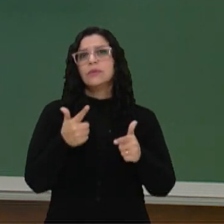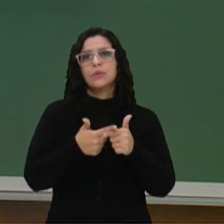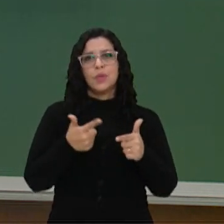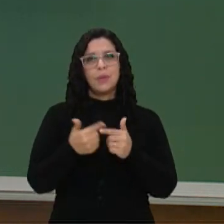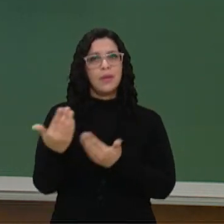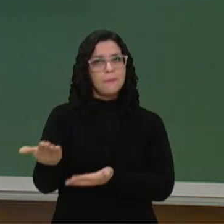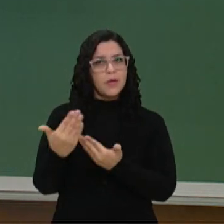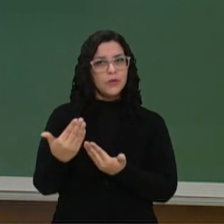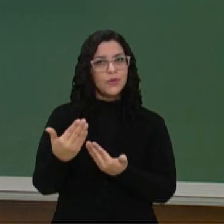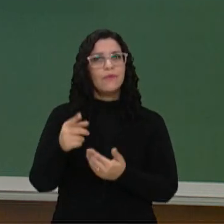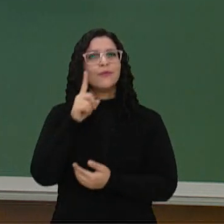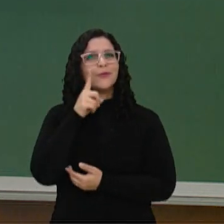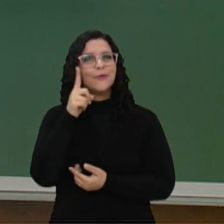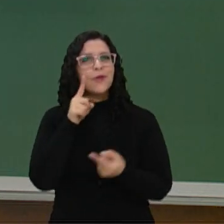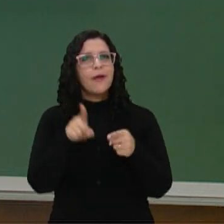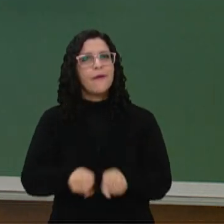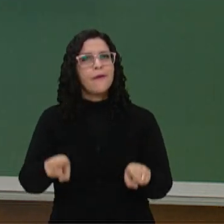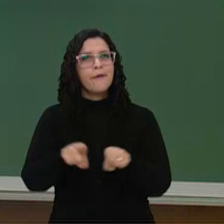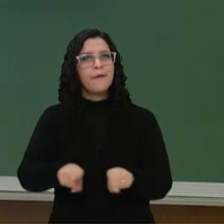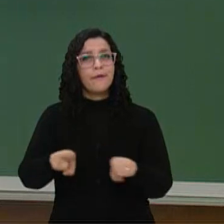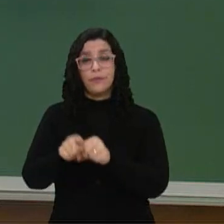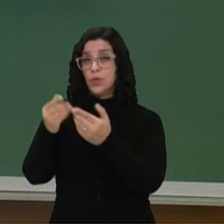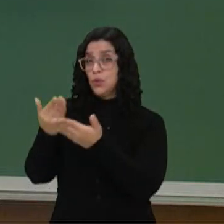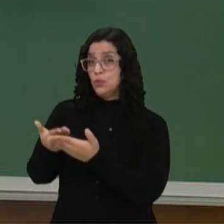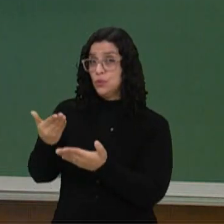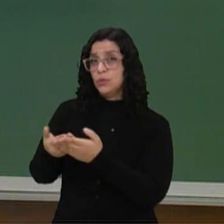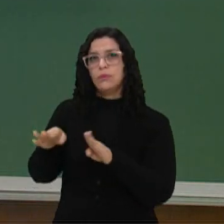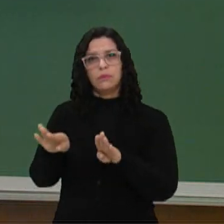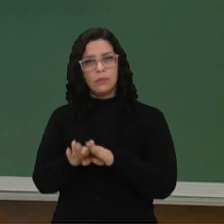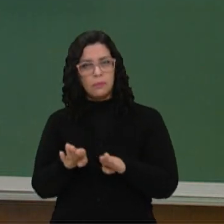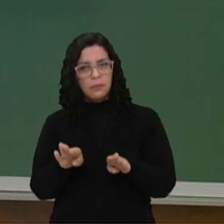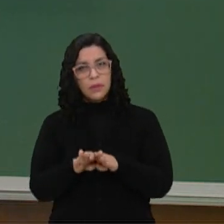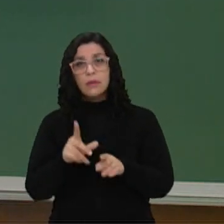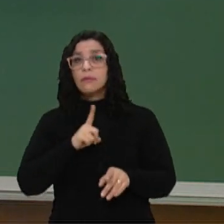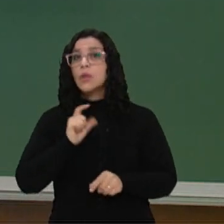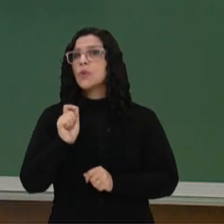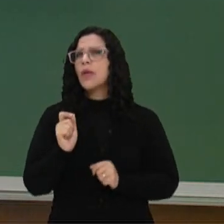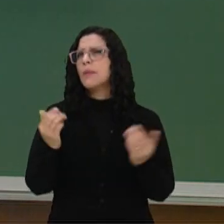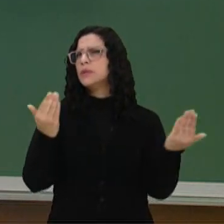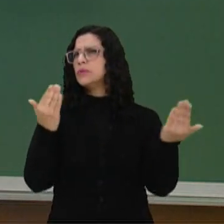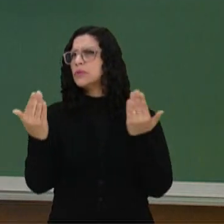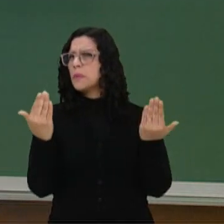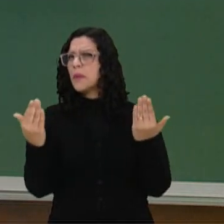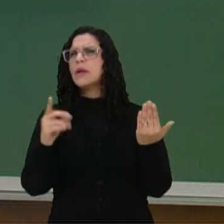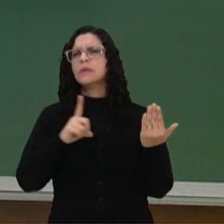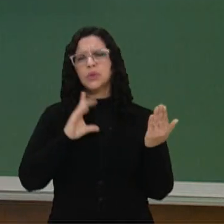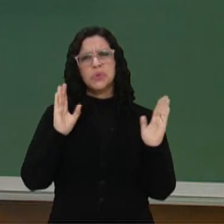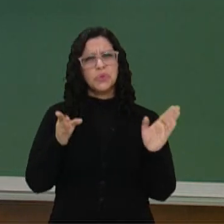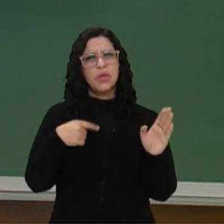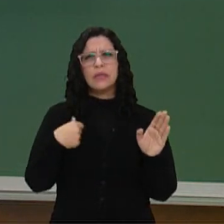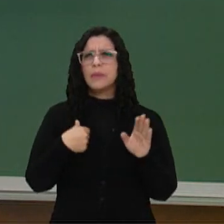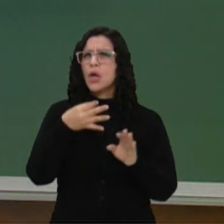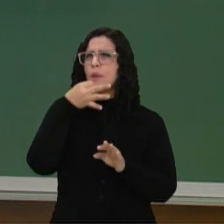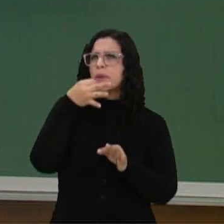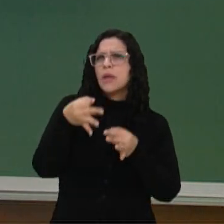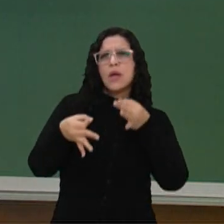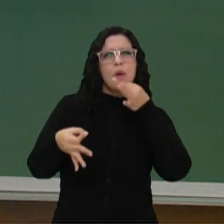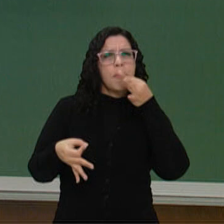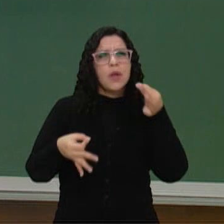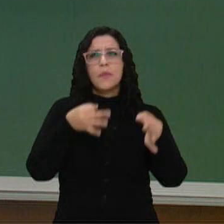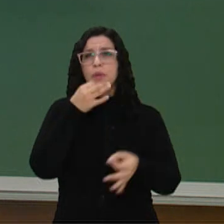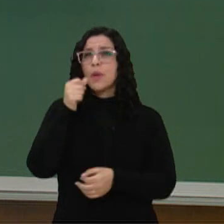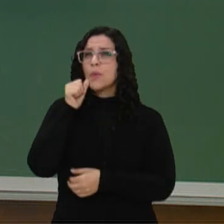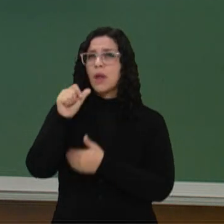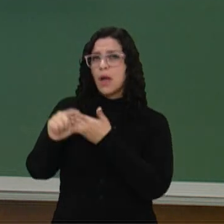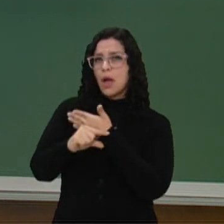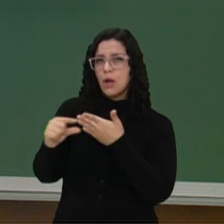sua rotina de estudante também. Temos ainda alguns paralelos, algumas argumentações que a Beatriz